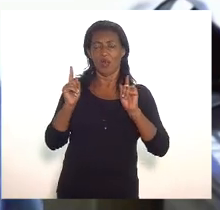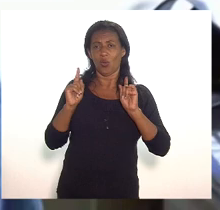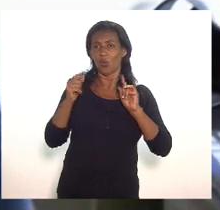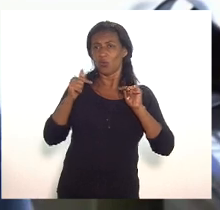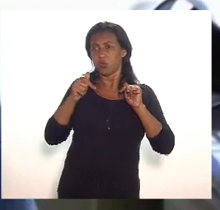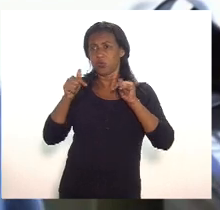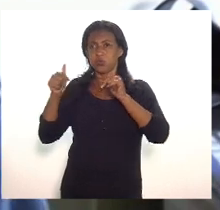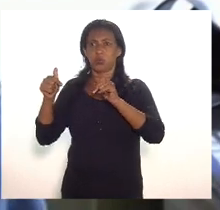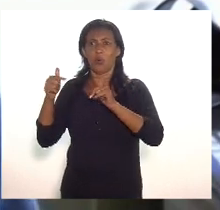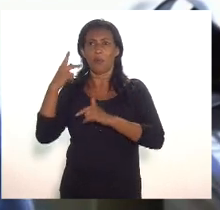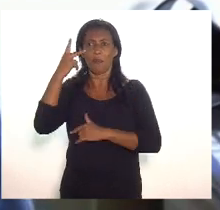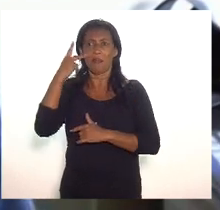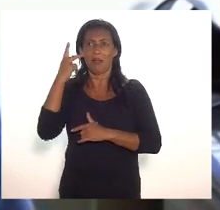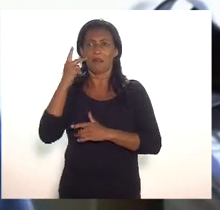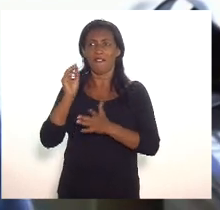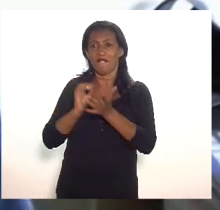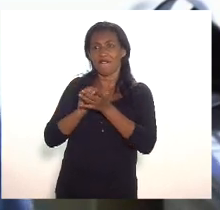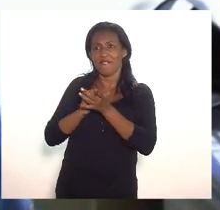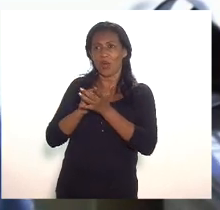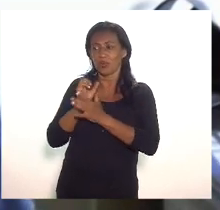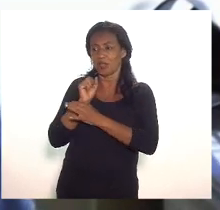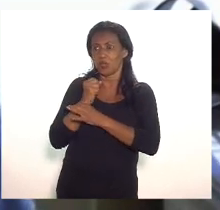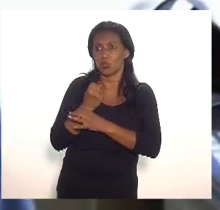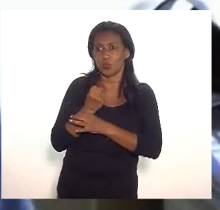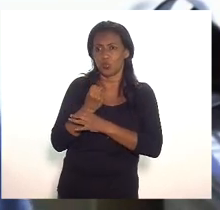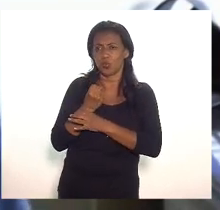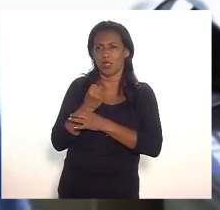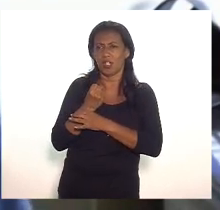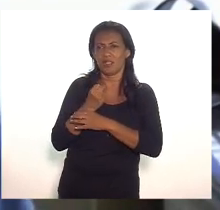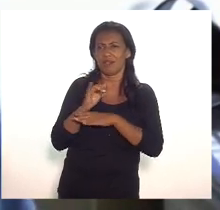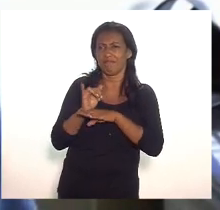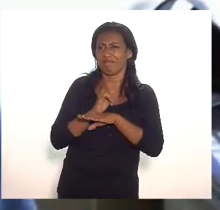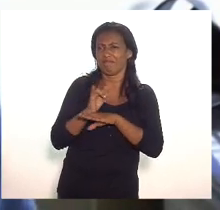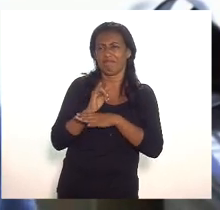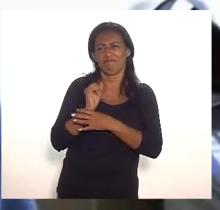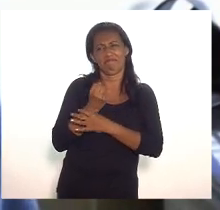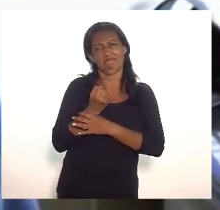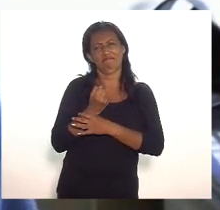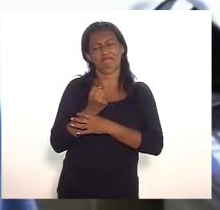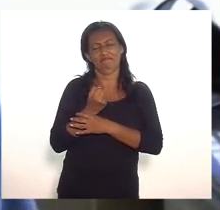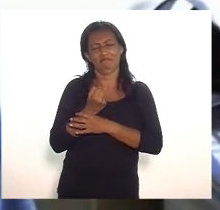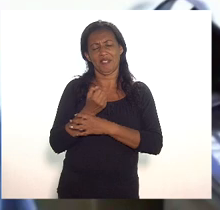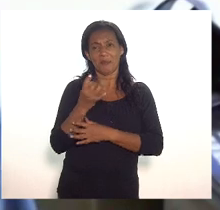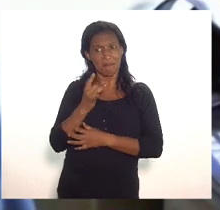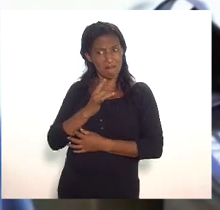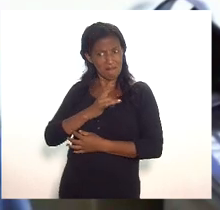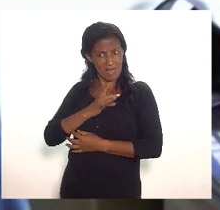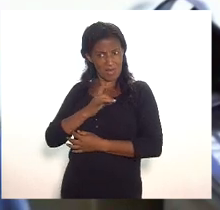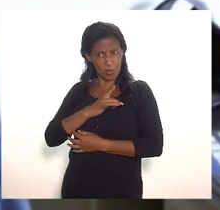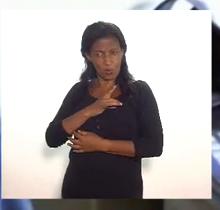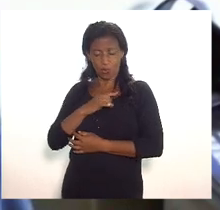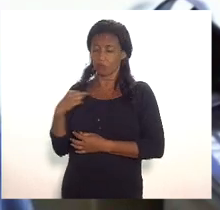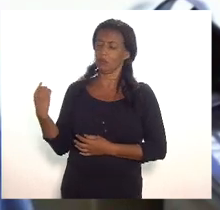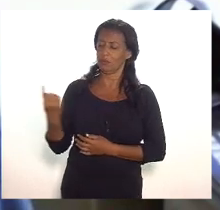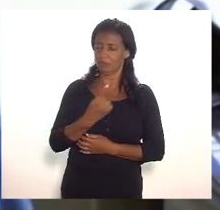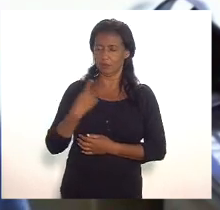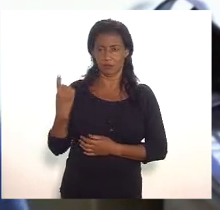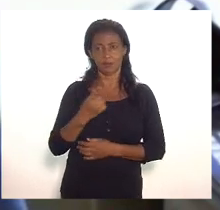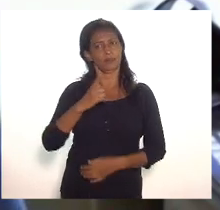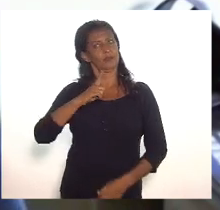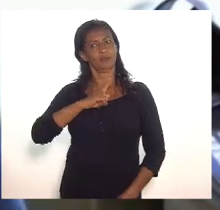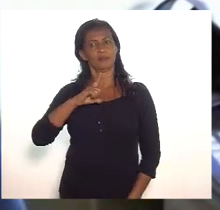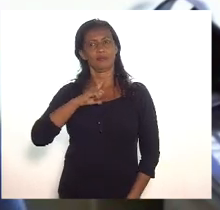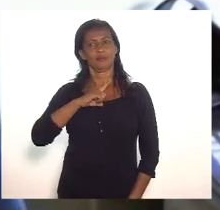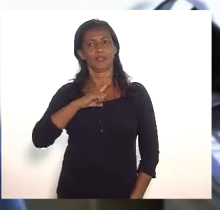E aí fica a insegurança jurídica estruturada. Então, medo todos nós temos, mas nós